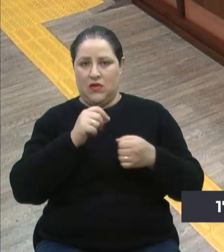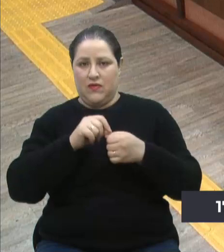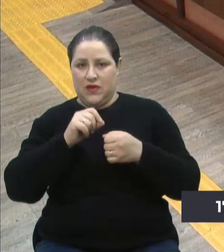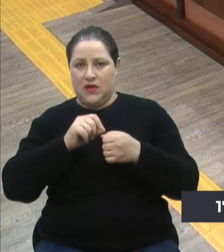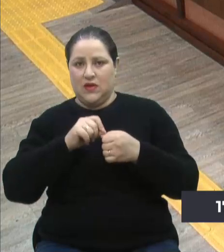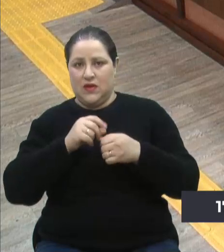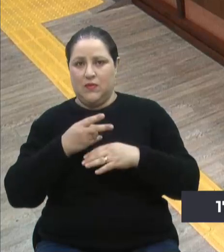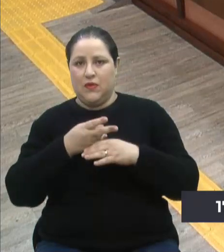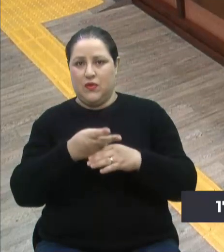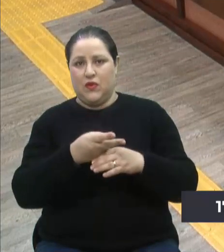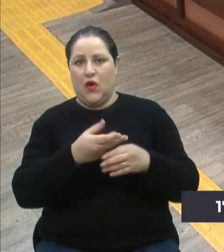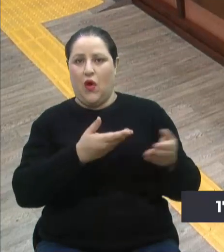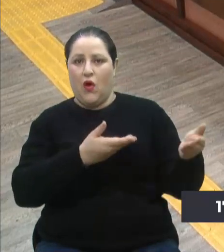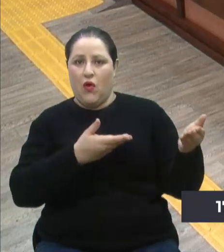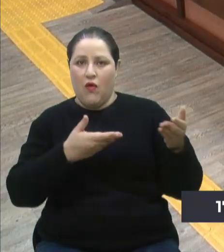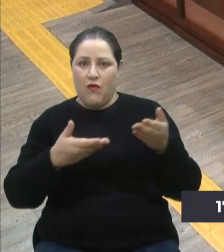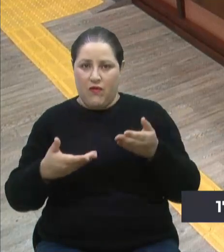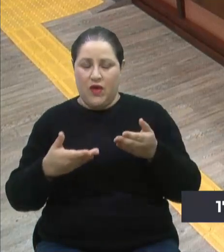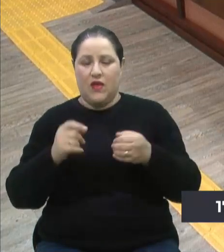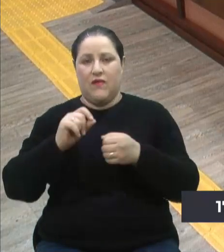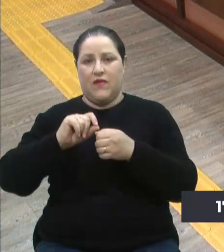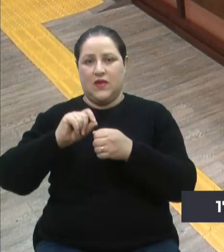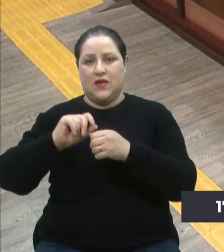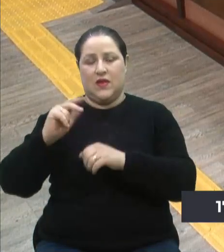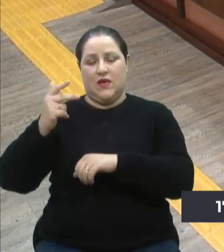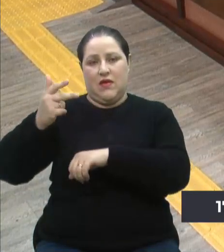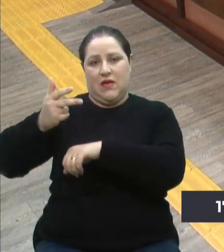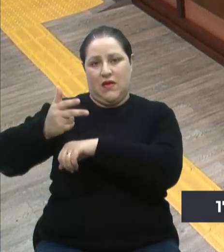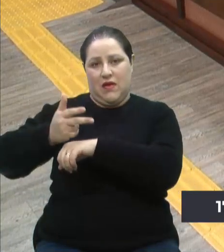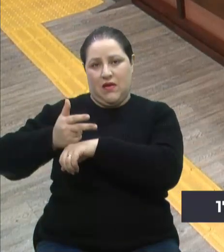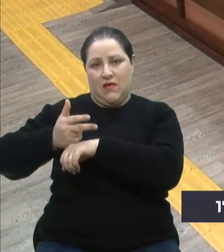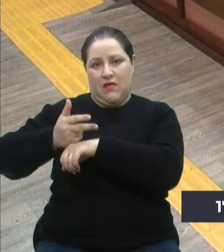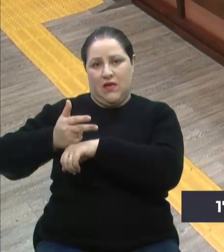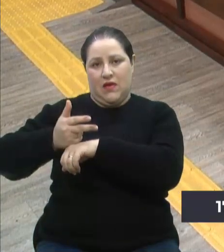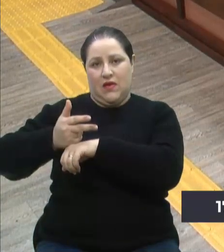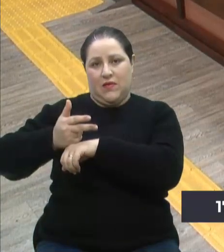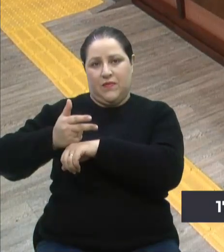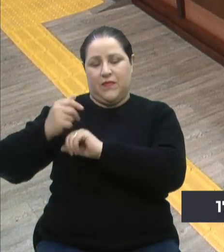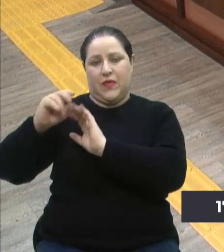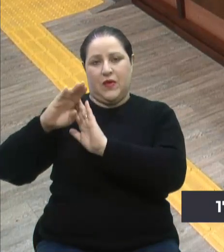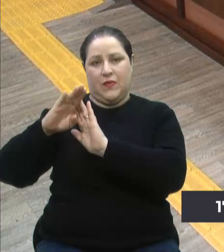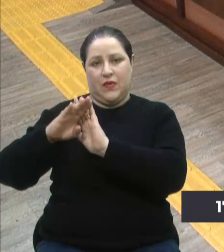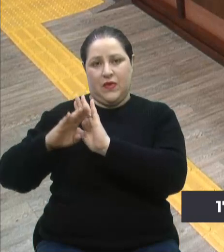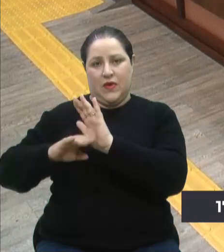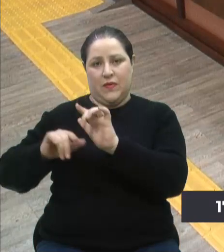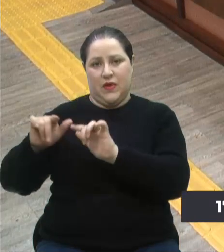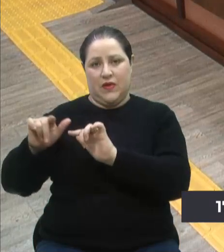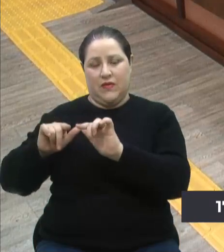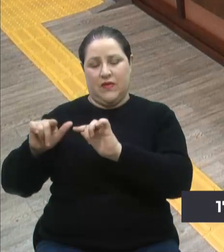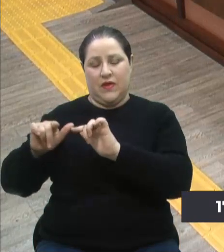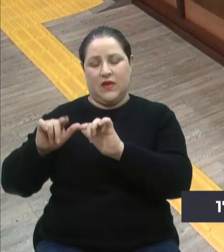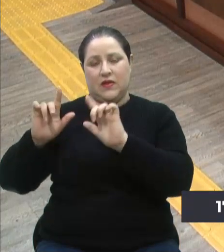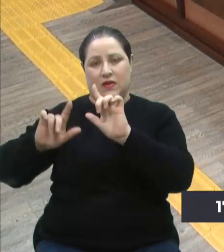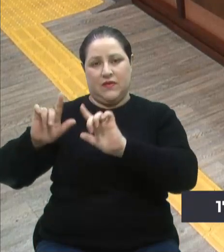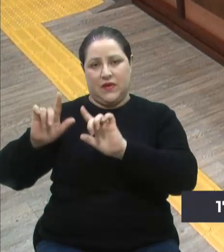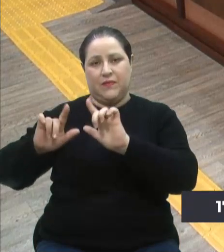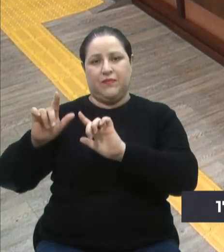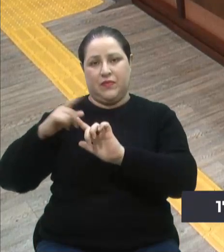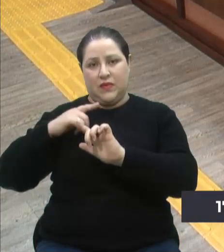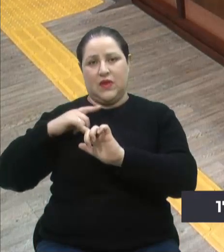já de Pronto já lhe convidar para nós vamos gravar um programa da TV o nosso diretor de comunicação online vai também